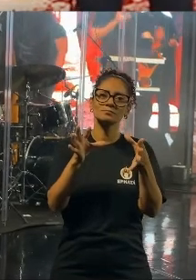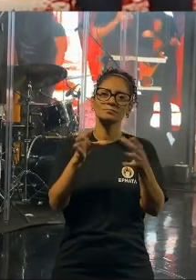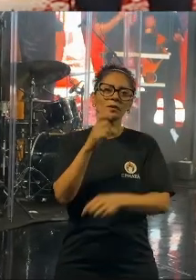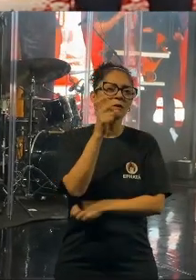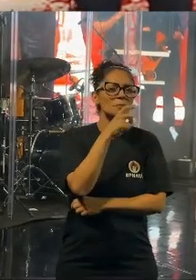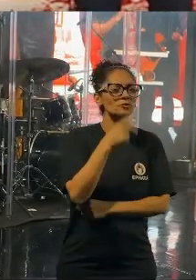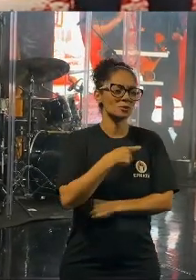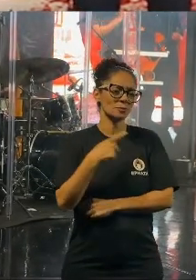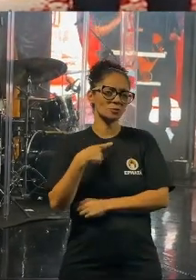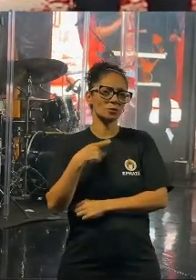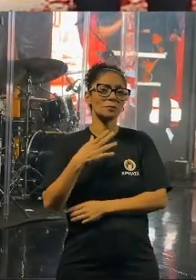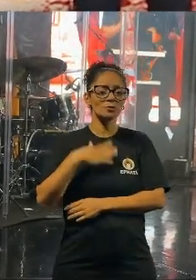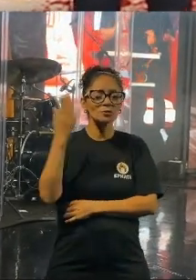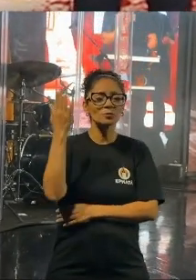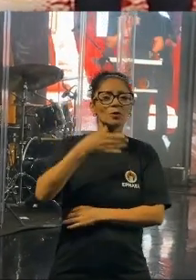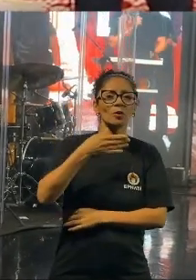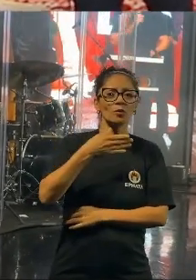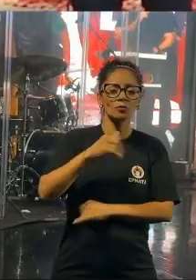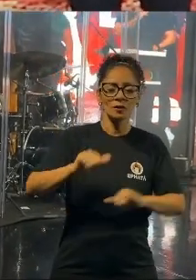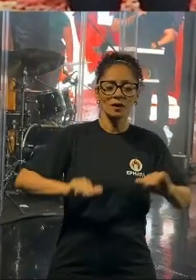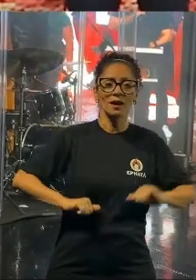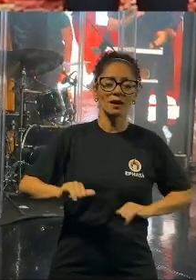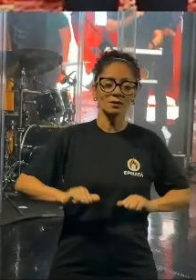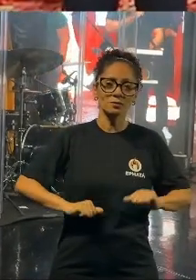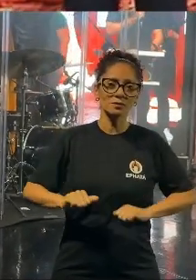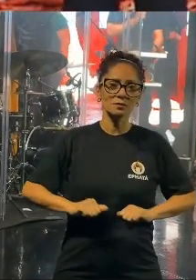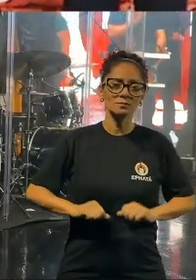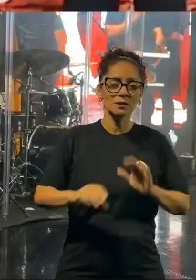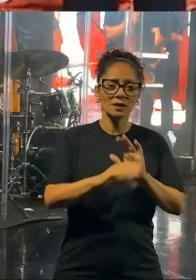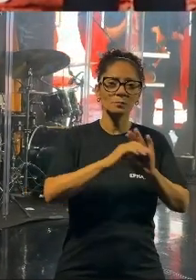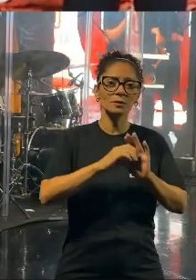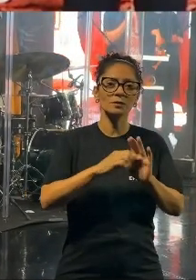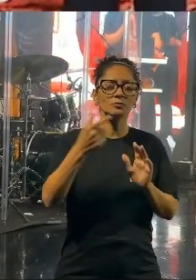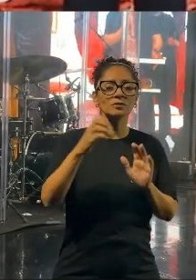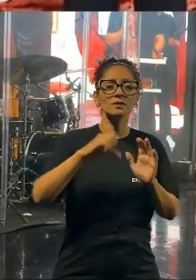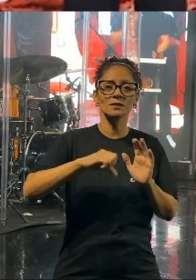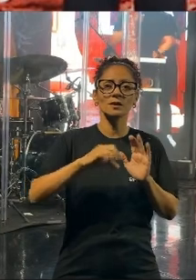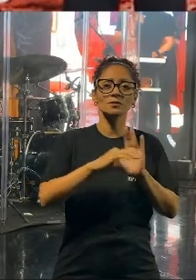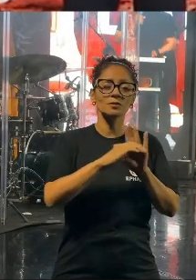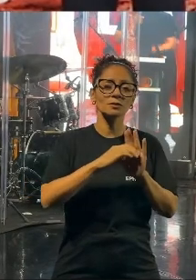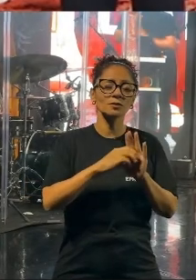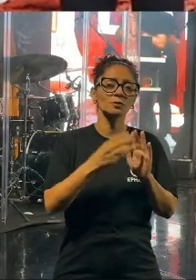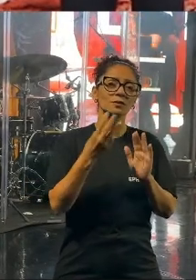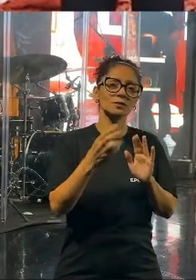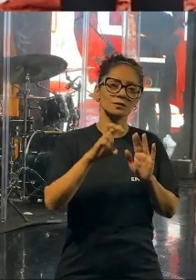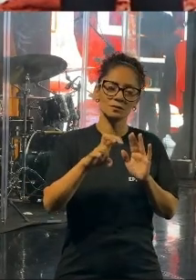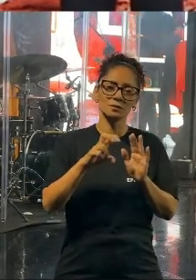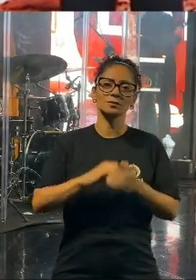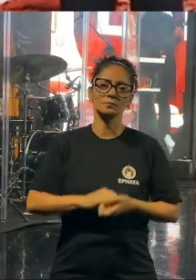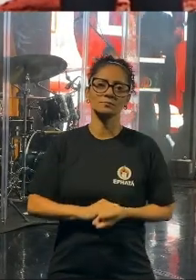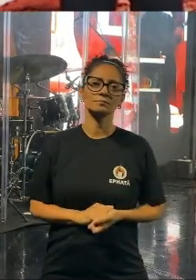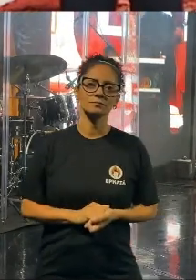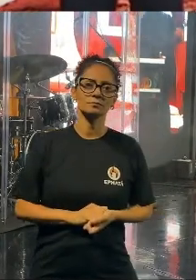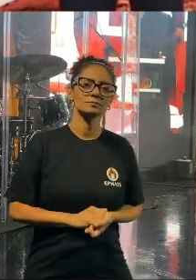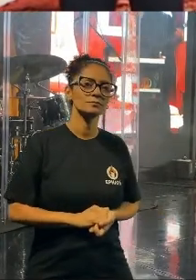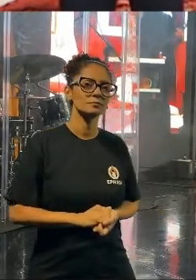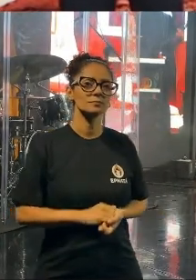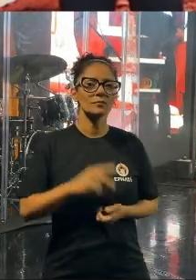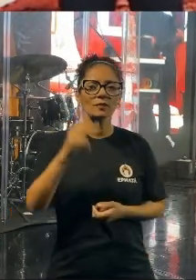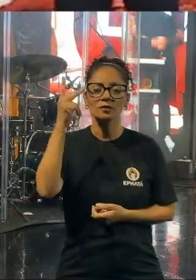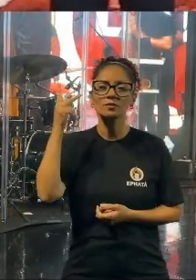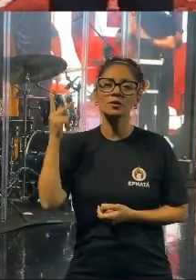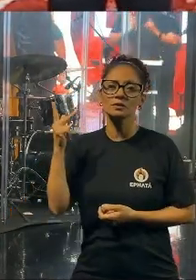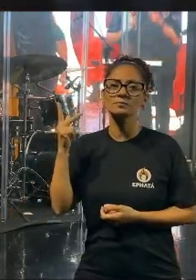Mentira, pastor, eu te provo. Atos capítulo 16, versículo 35. Continuidade da